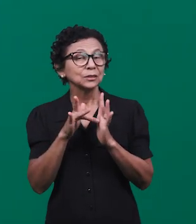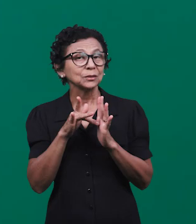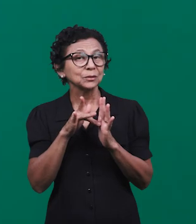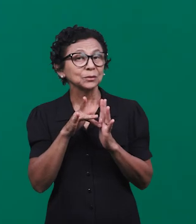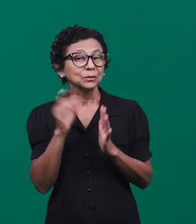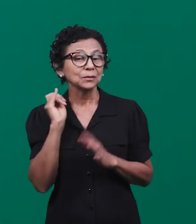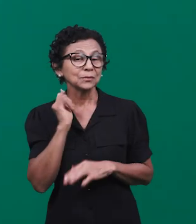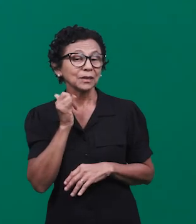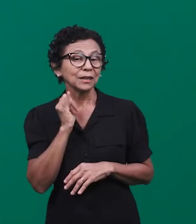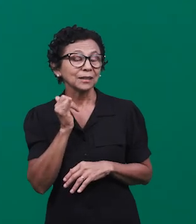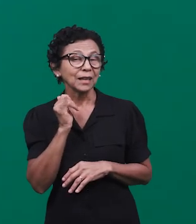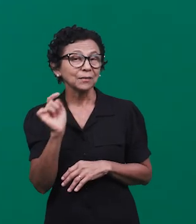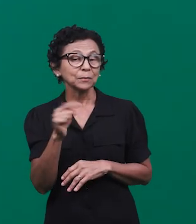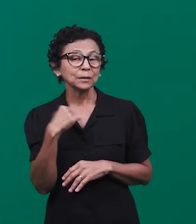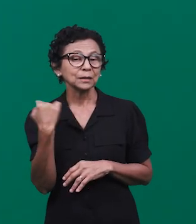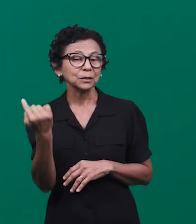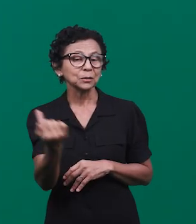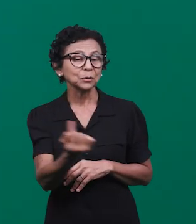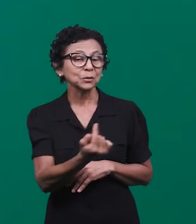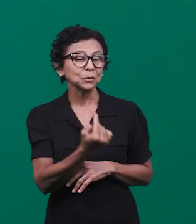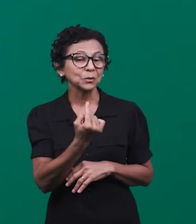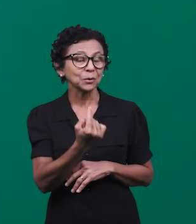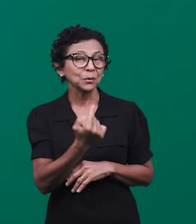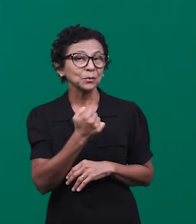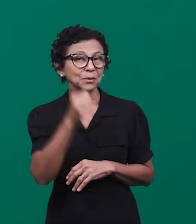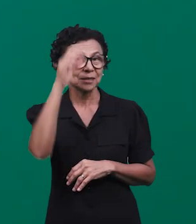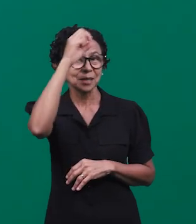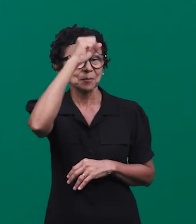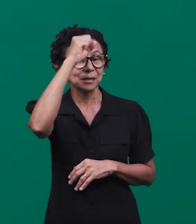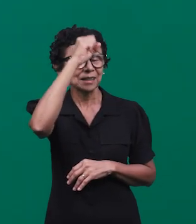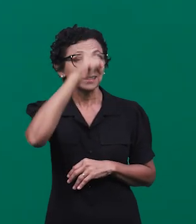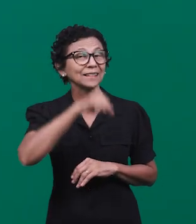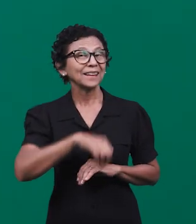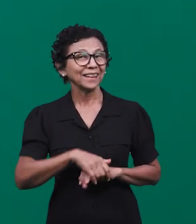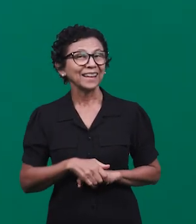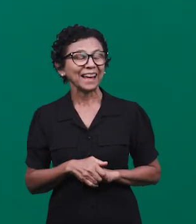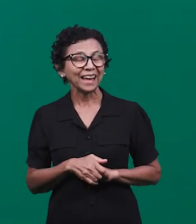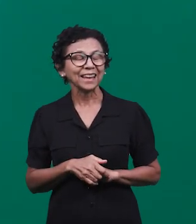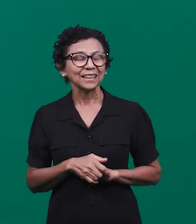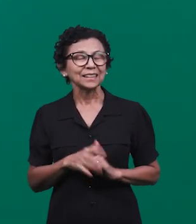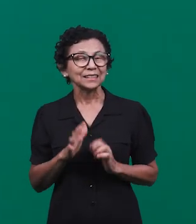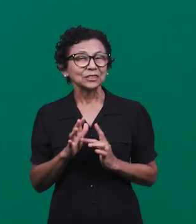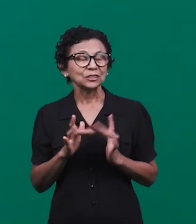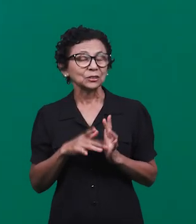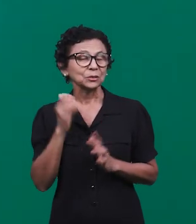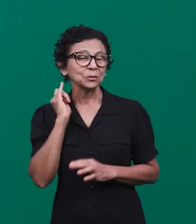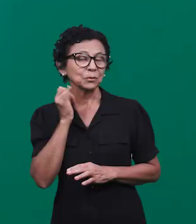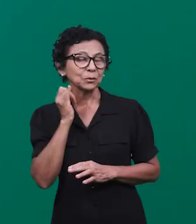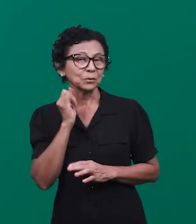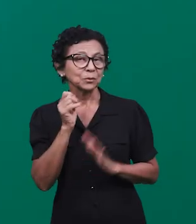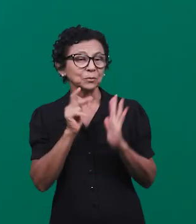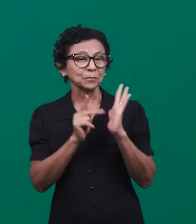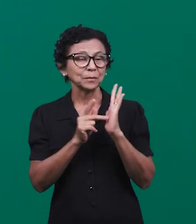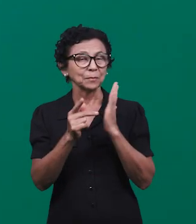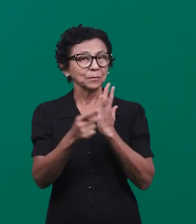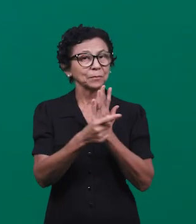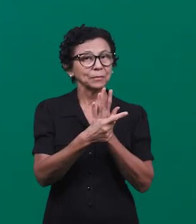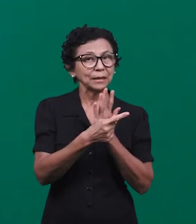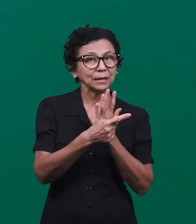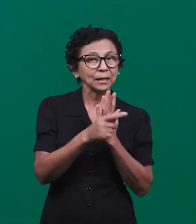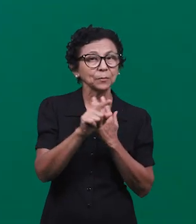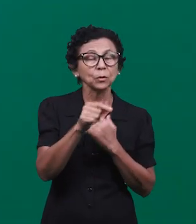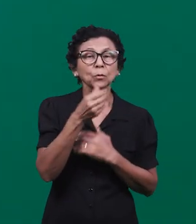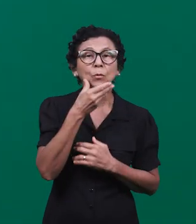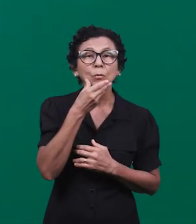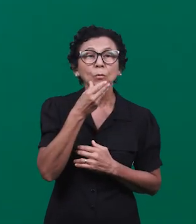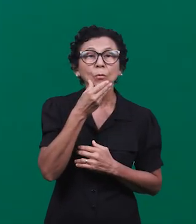que todos pudessem ali aprender. E o Senhor nos contou uma parábola que falava que um